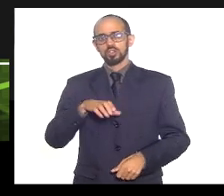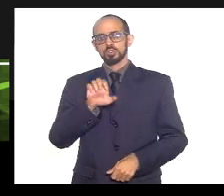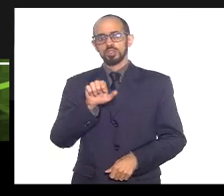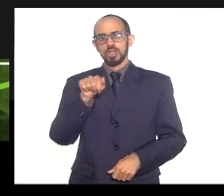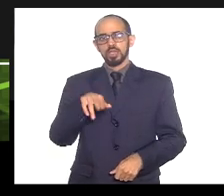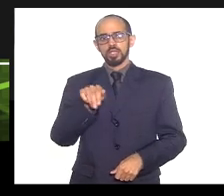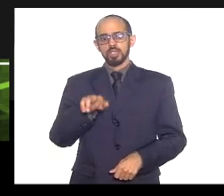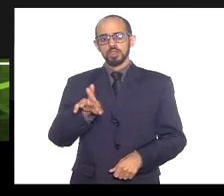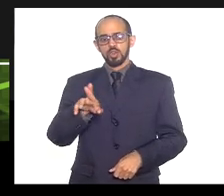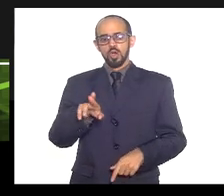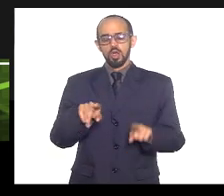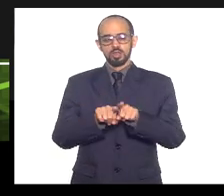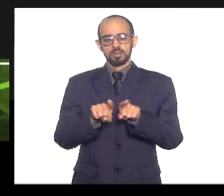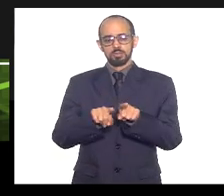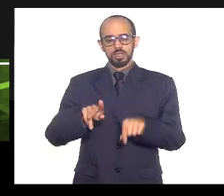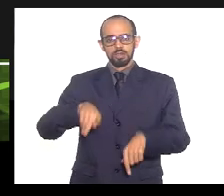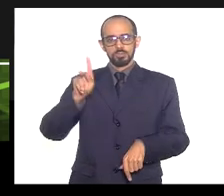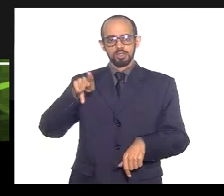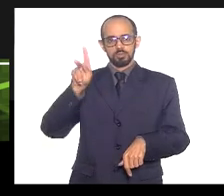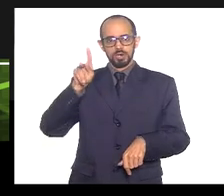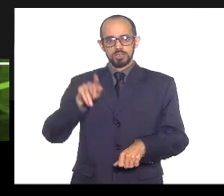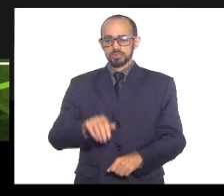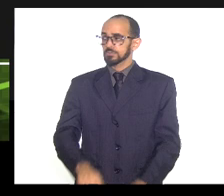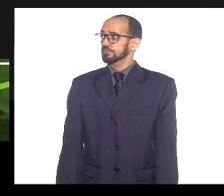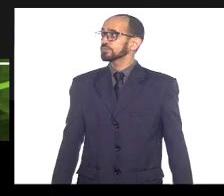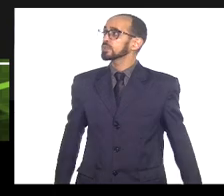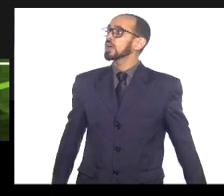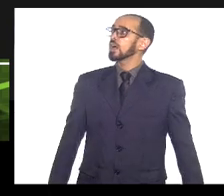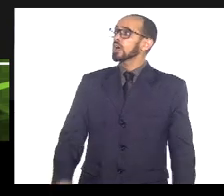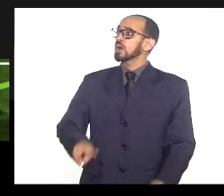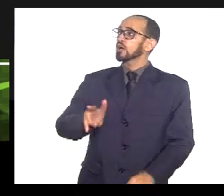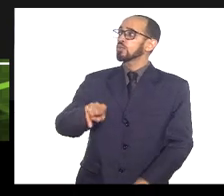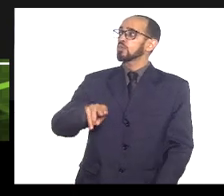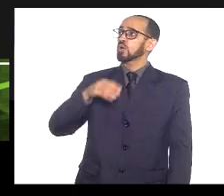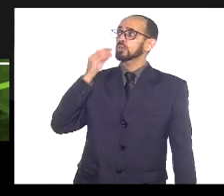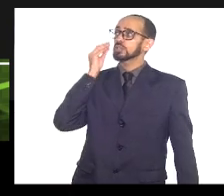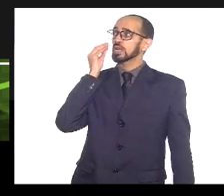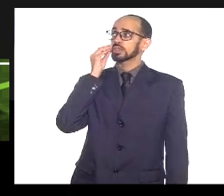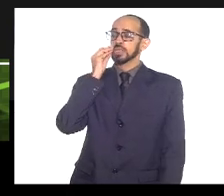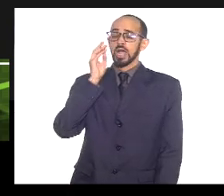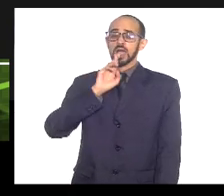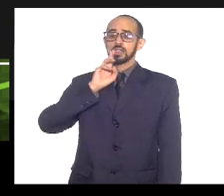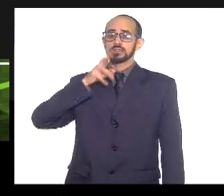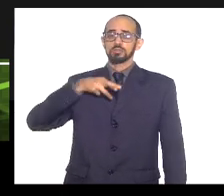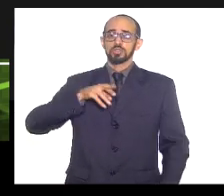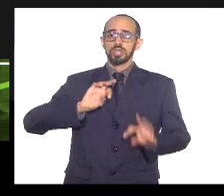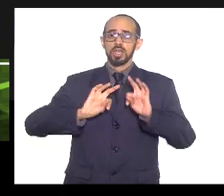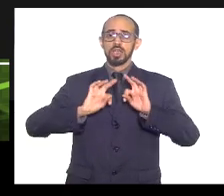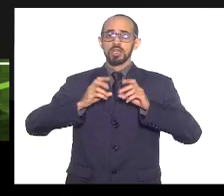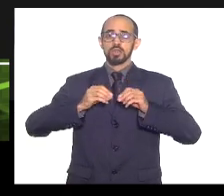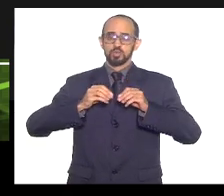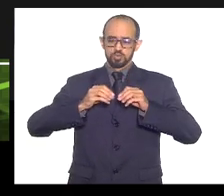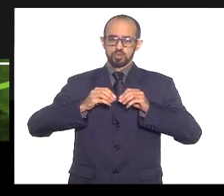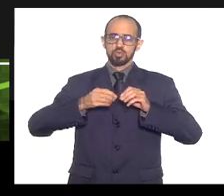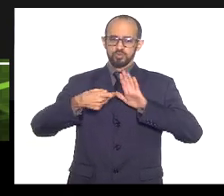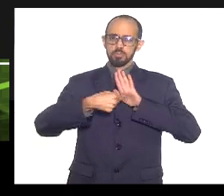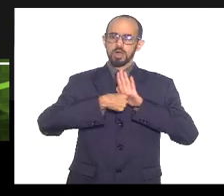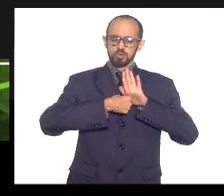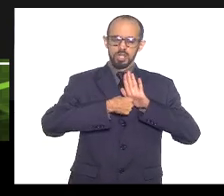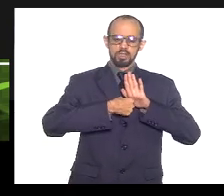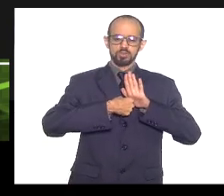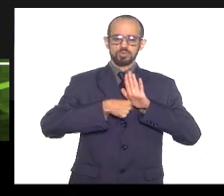como da Petrobras. Eu vou procurar responder as duas questões colocadas, né, iniciando pela questão de preços